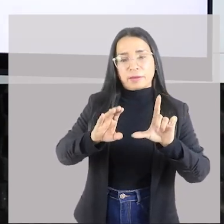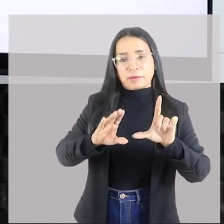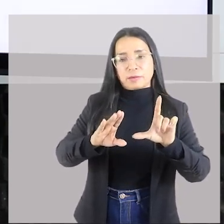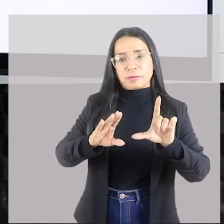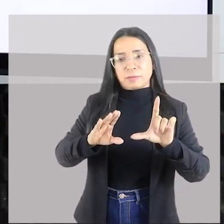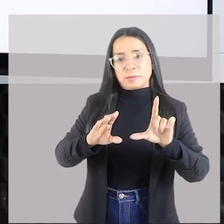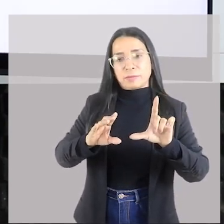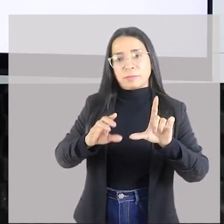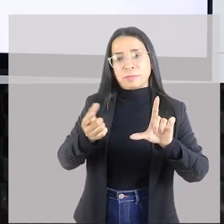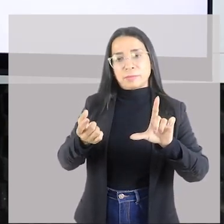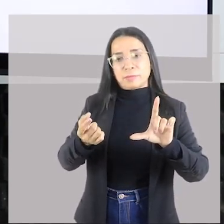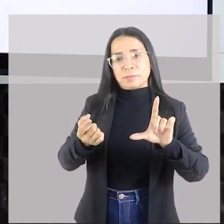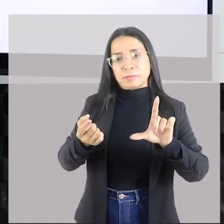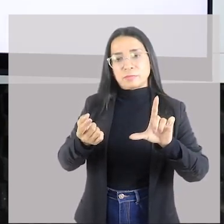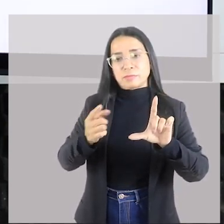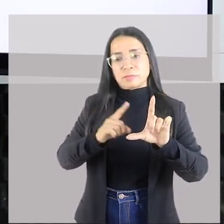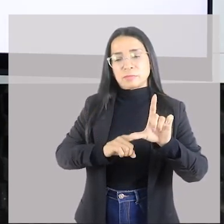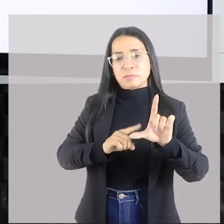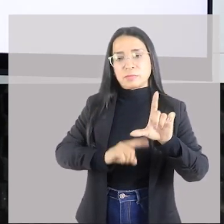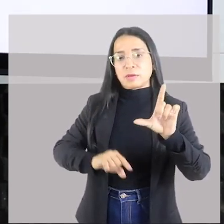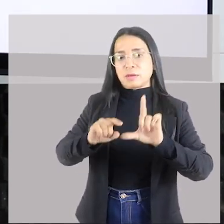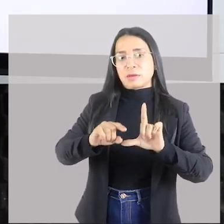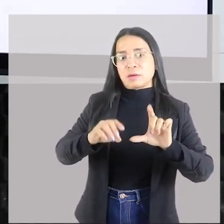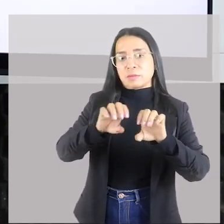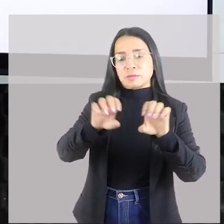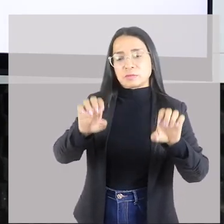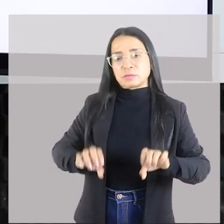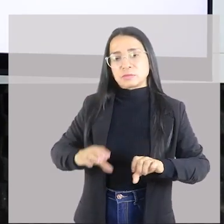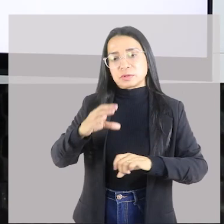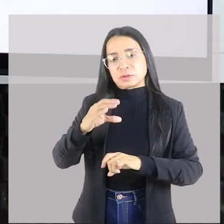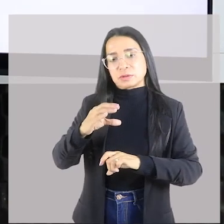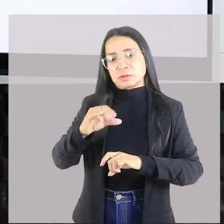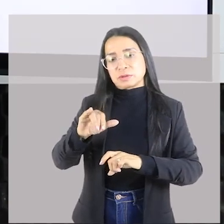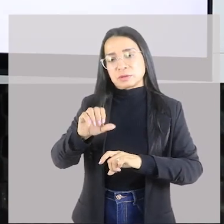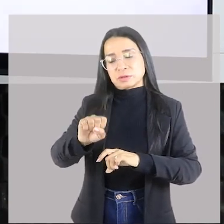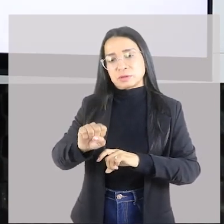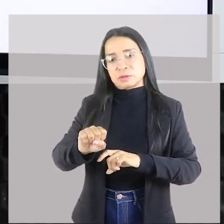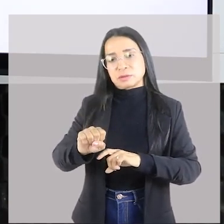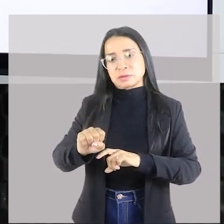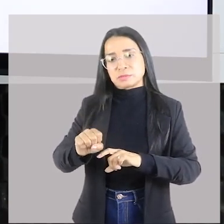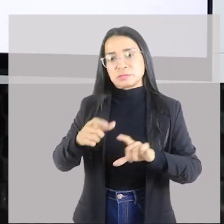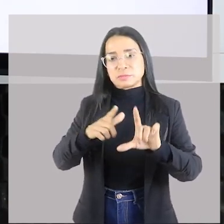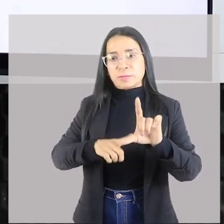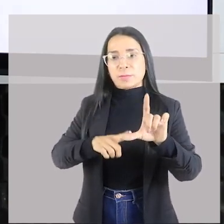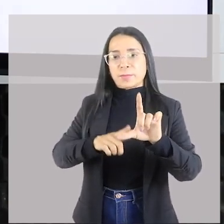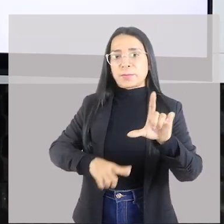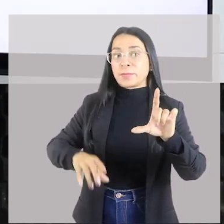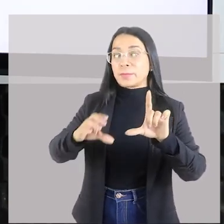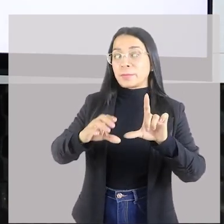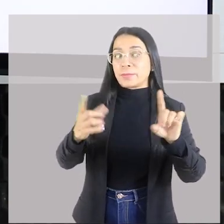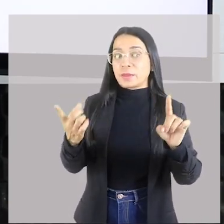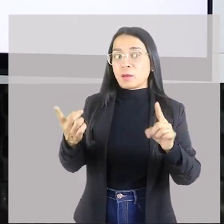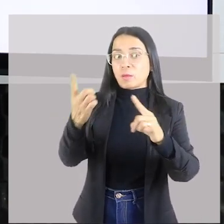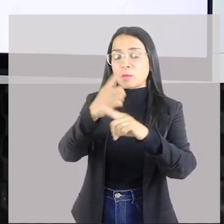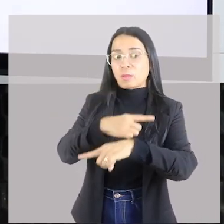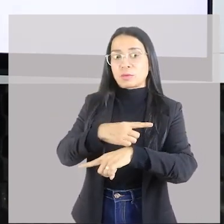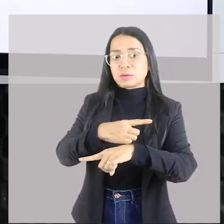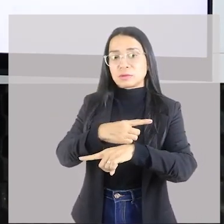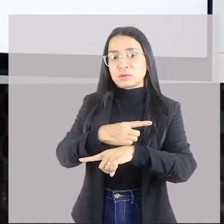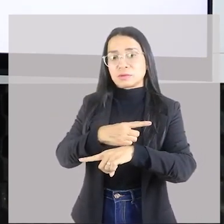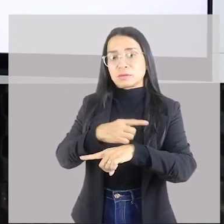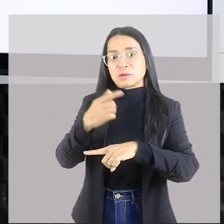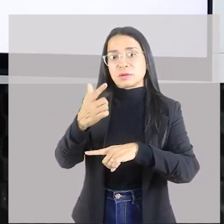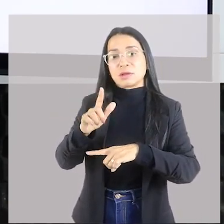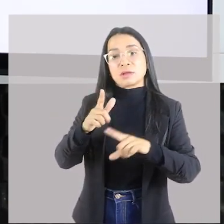cis. Agora, se você analisar, C é o inverso, né? Enquanto isso aqui é uma estrutura cis, isso aqui é uma estrutura trans.